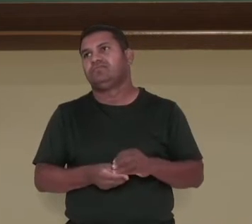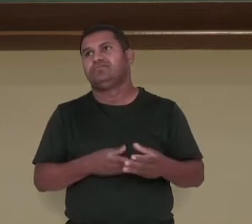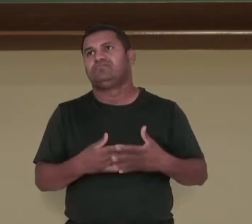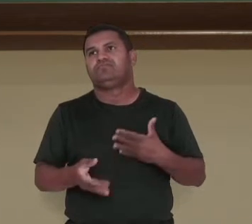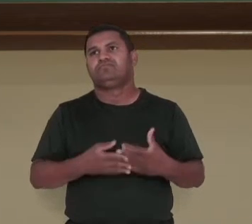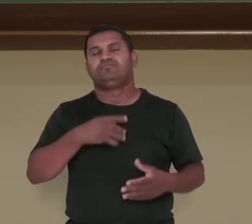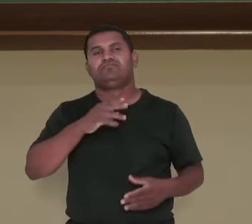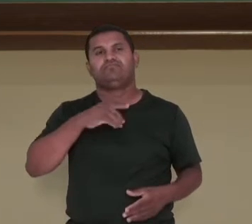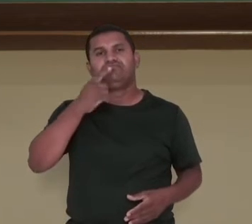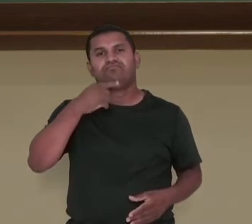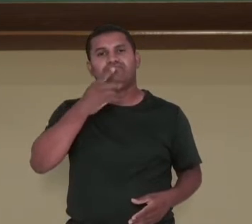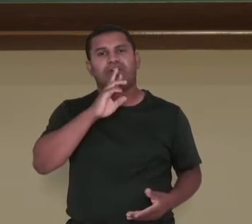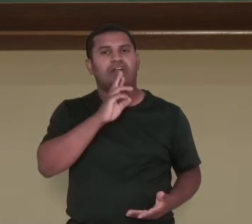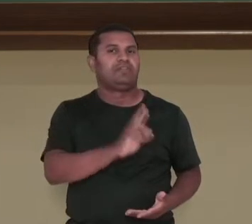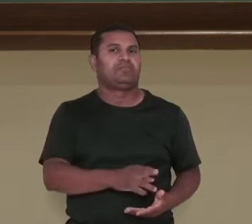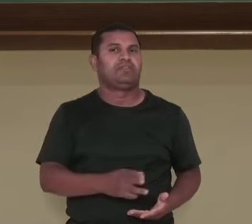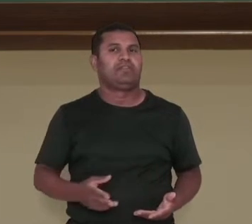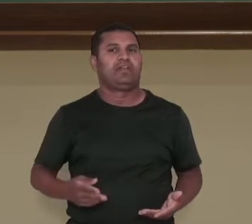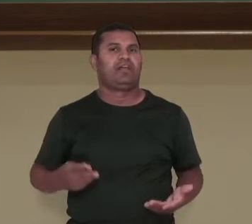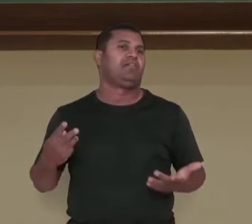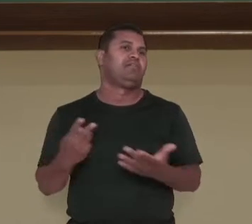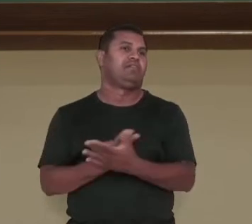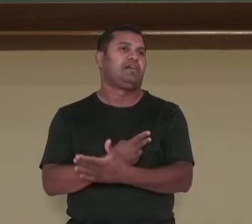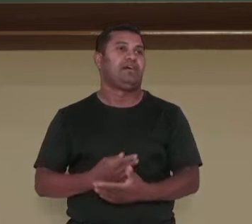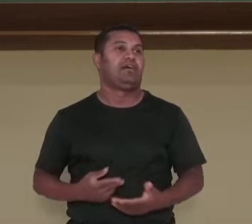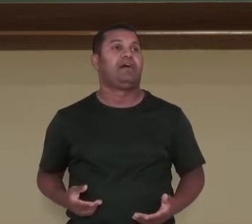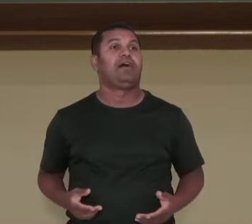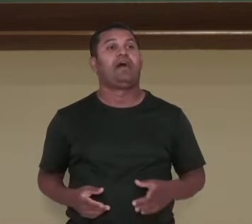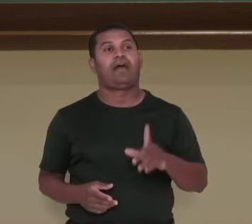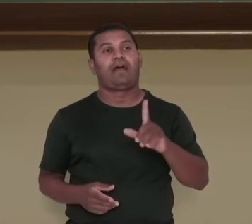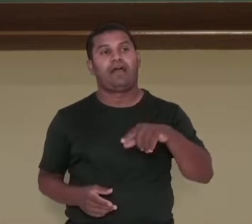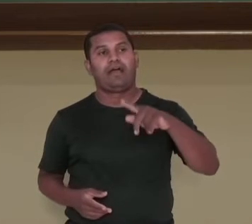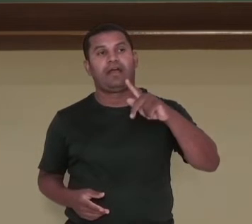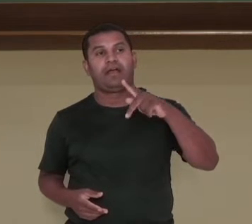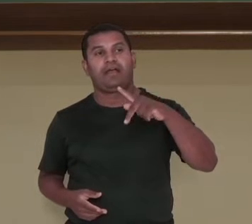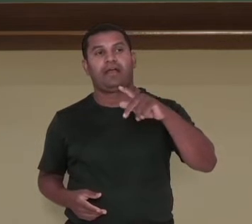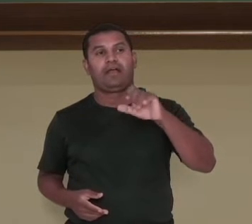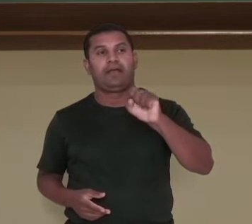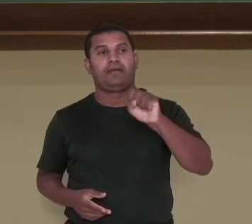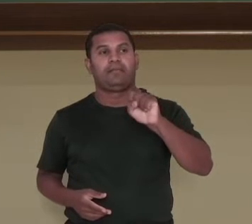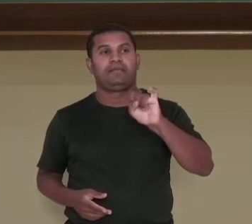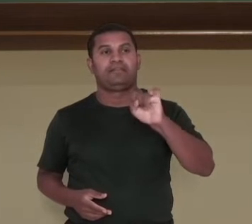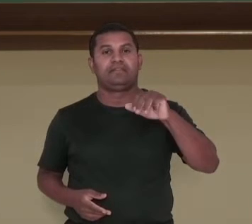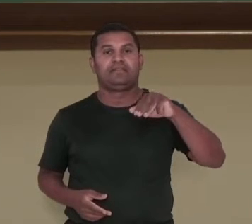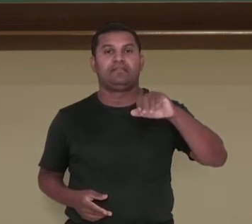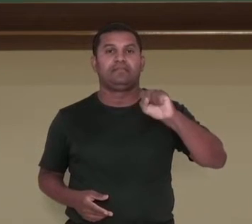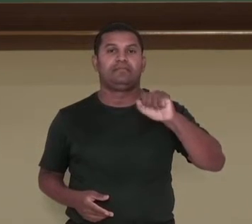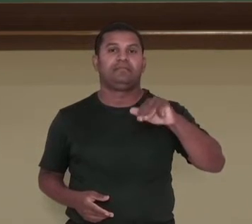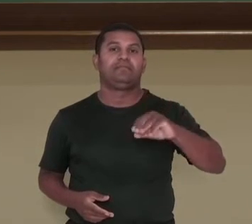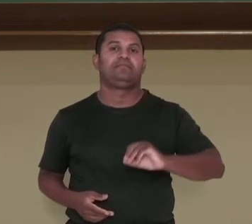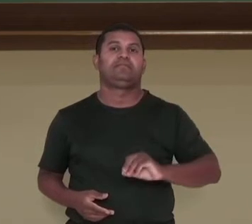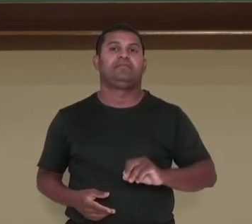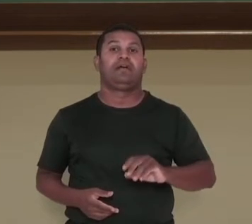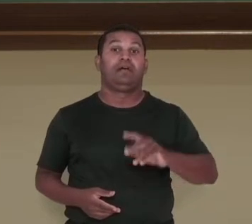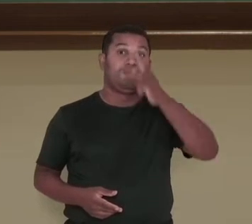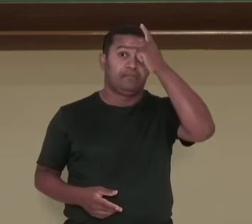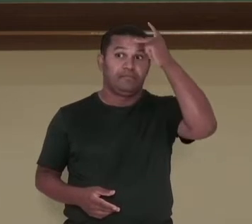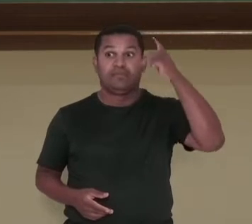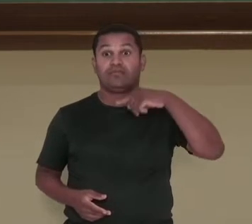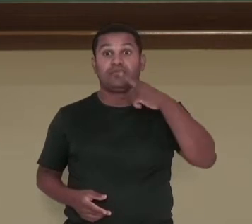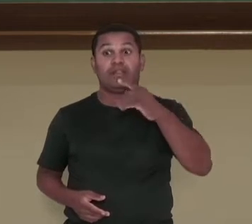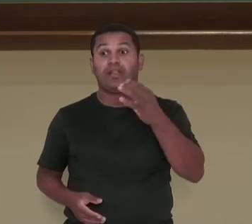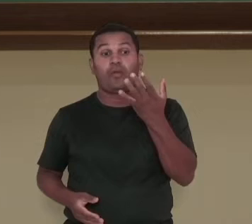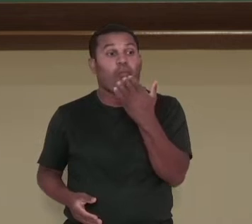certo e também tem muita dificuldade em tomar decisões, sabe? Pessoa que não consegue decidir nem o que vai comer, tá ali na